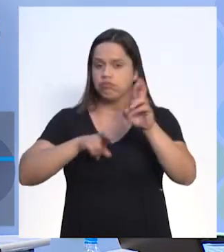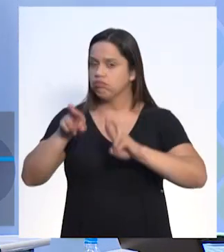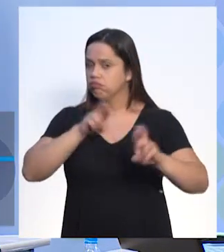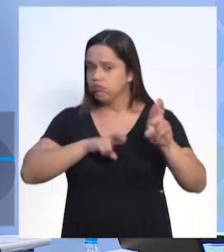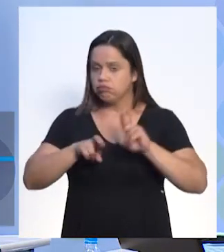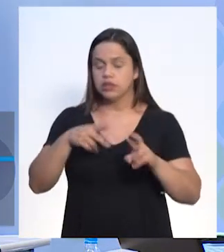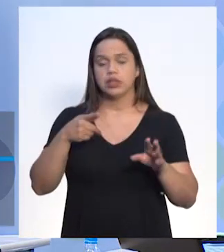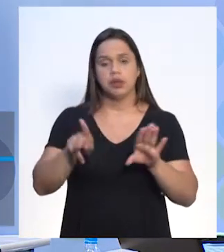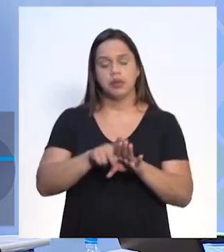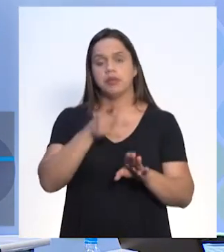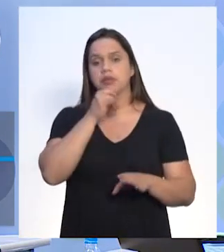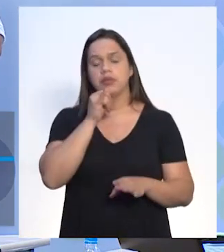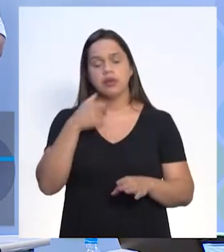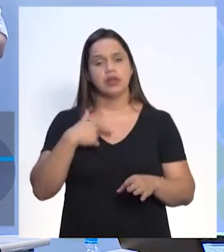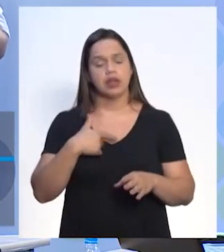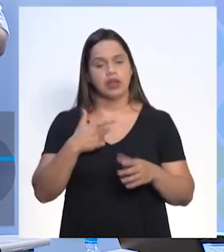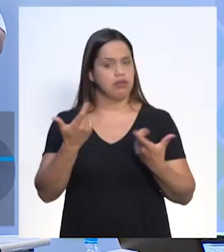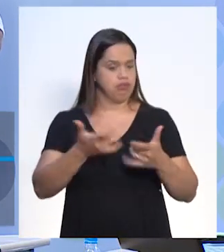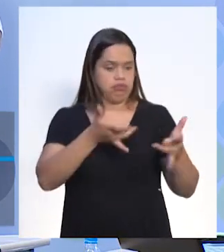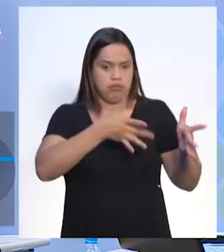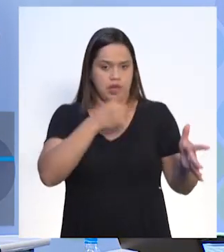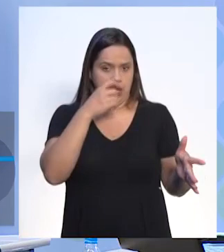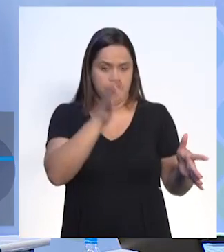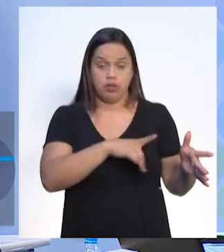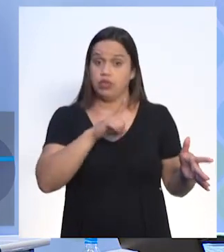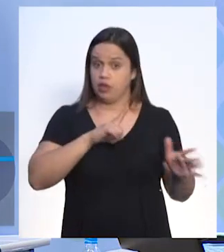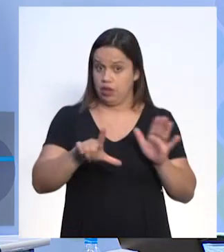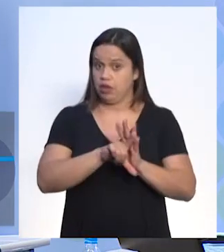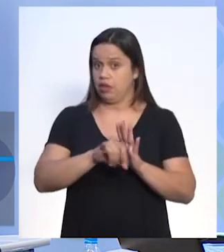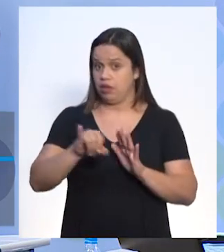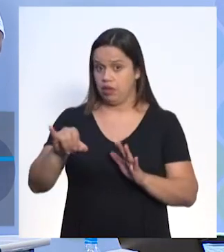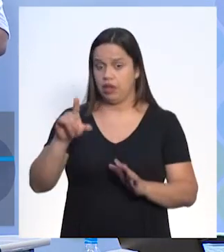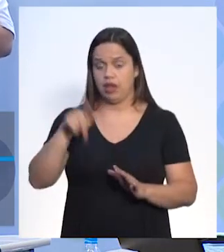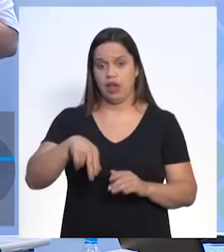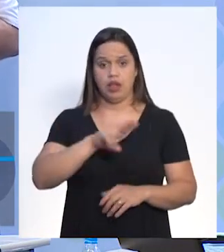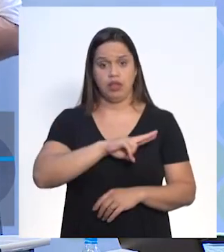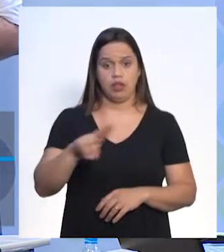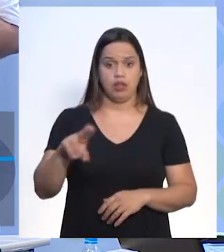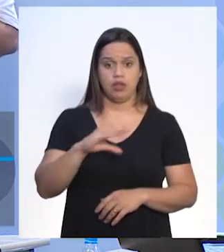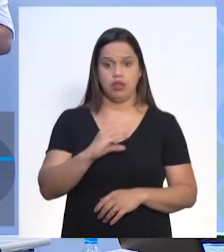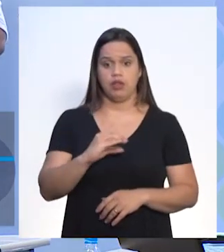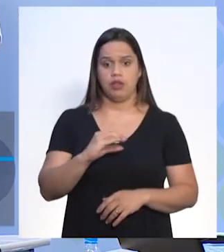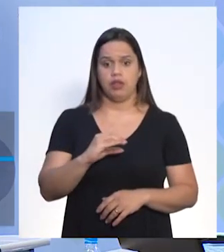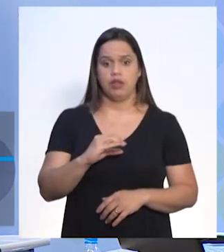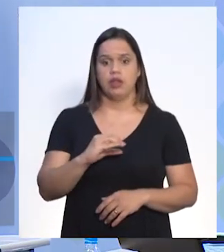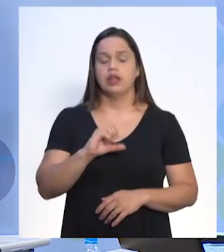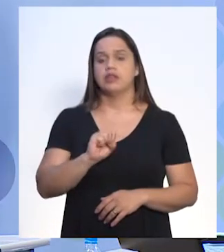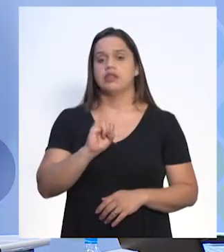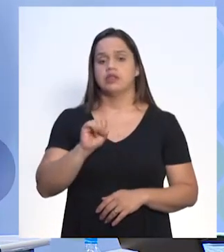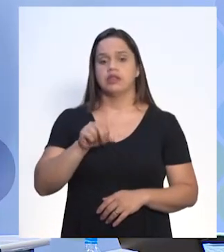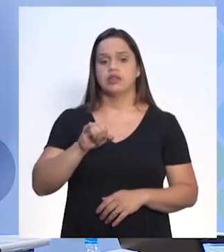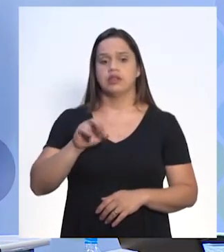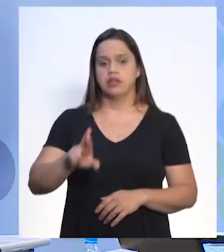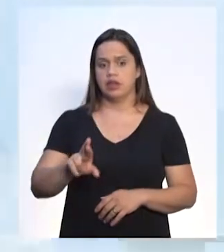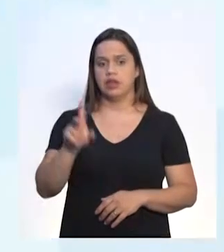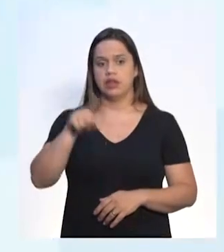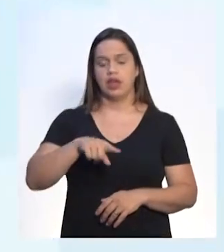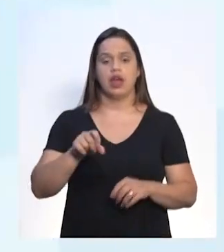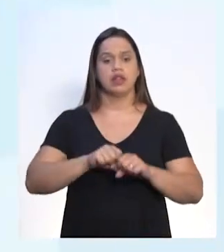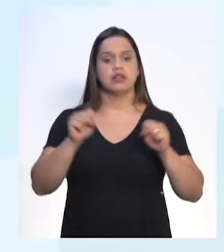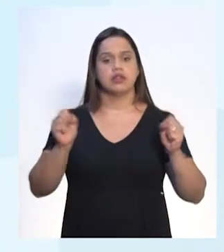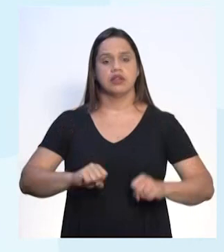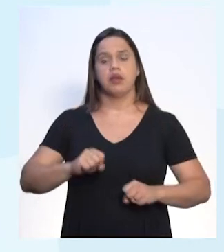questão do sistema aí de resíduos, nós temos uma lei aí, né, que é chamada aí de SINIR, né, que é Sistema Nacional de